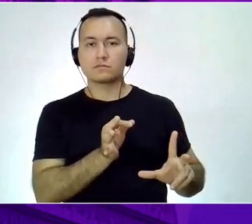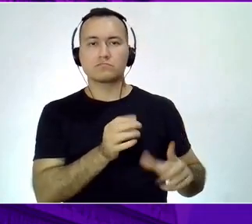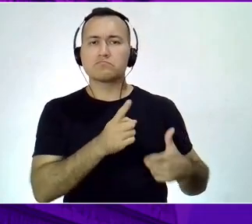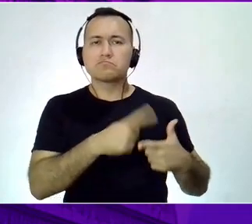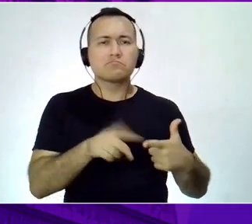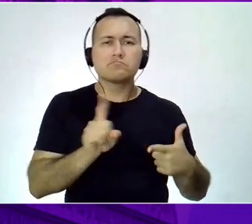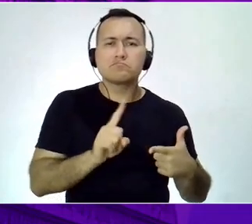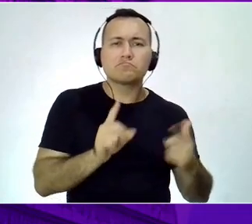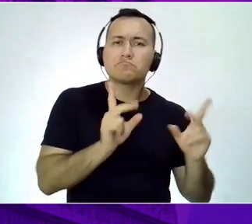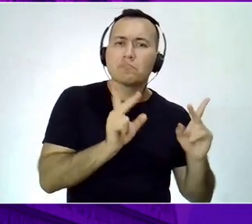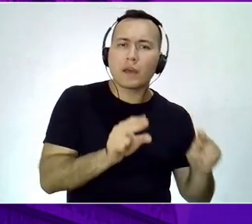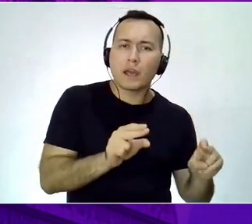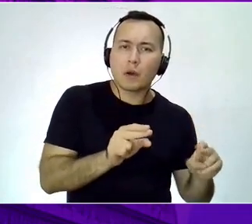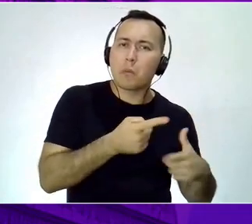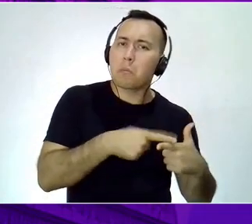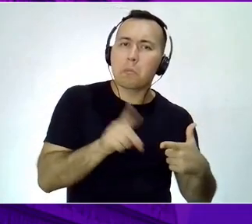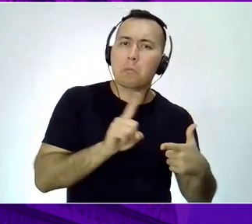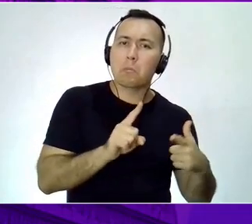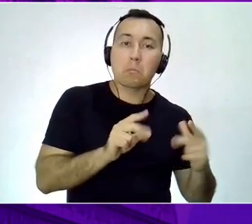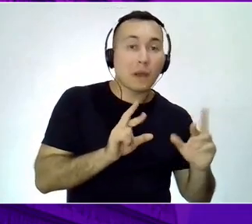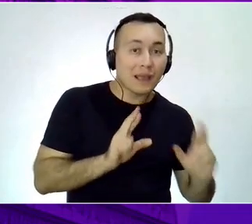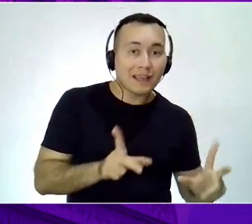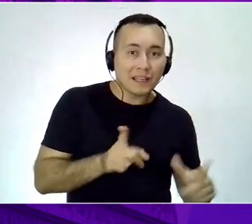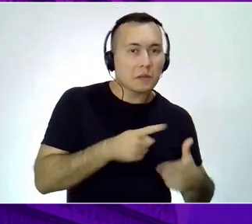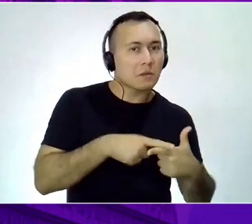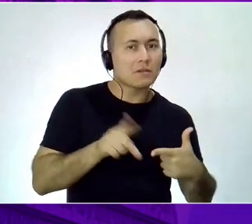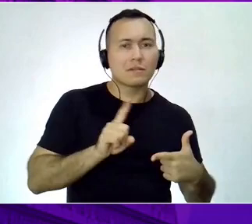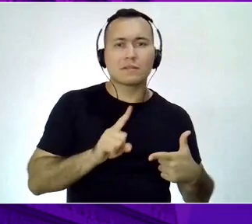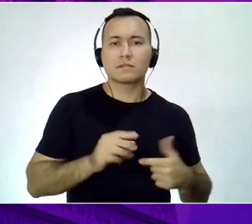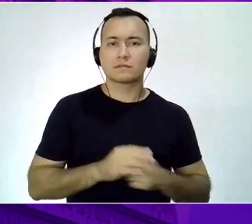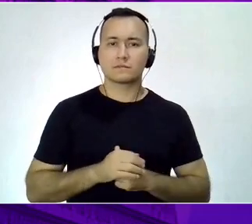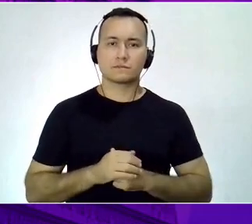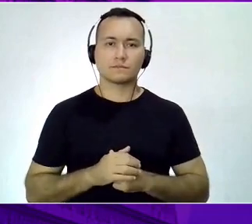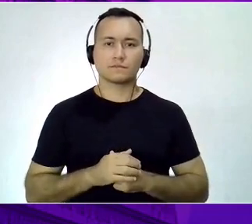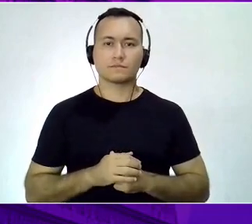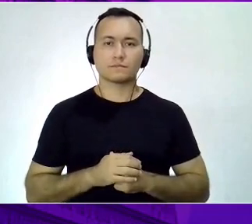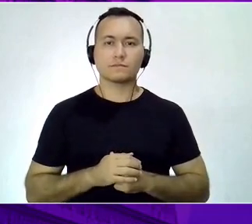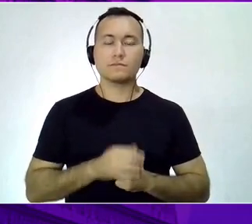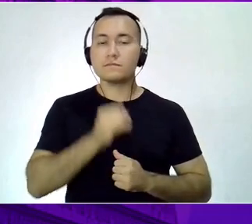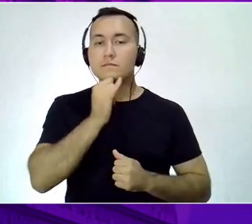importante? O gráfico é, sim, uma representação visual dos dados, e a gente vai